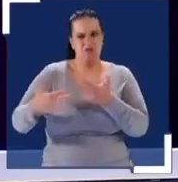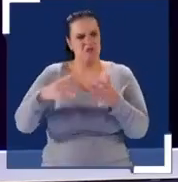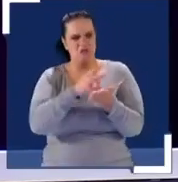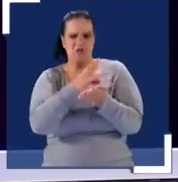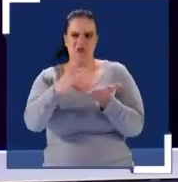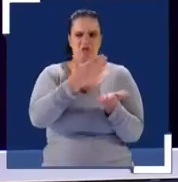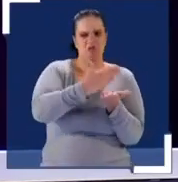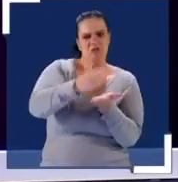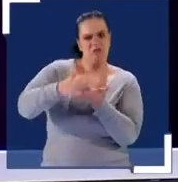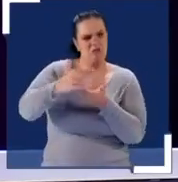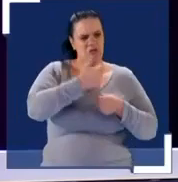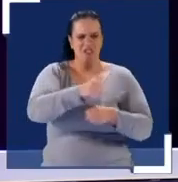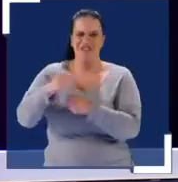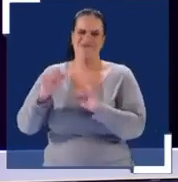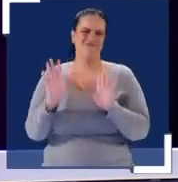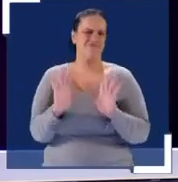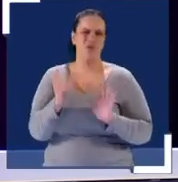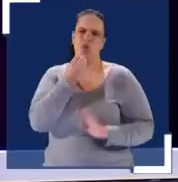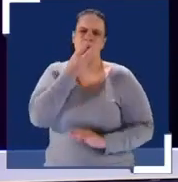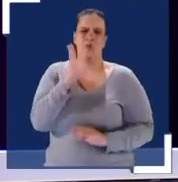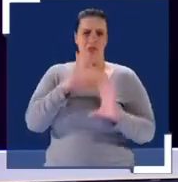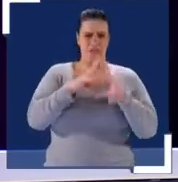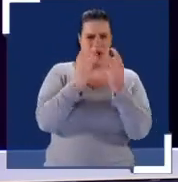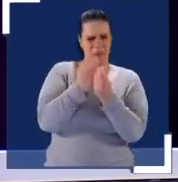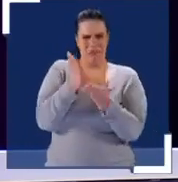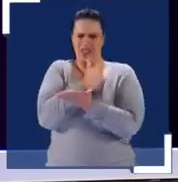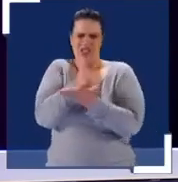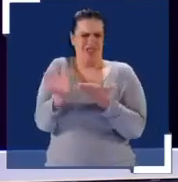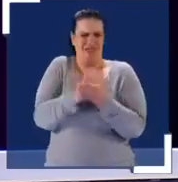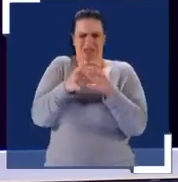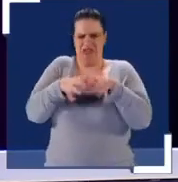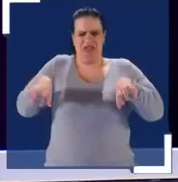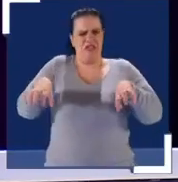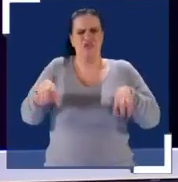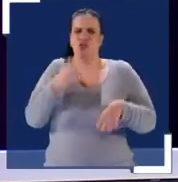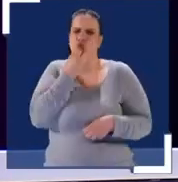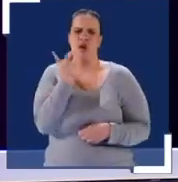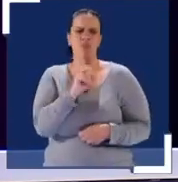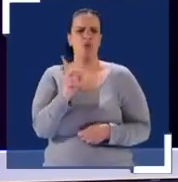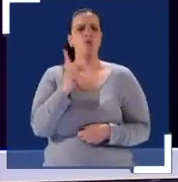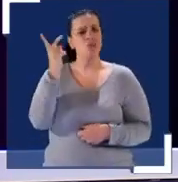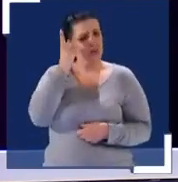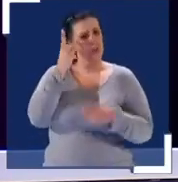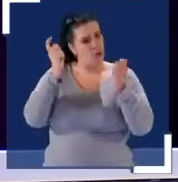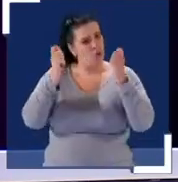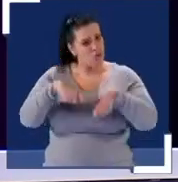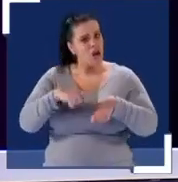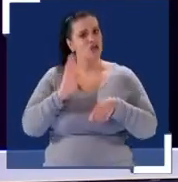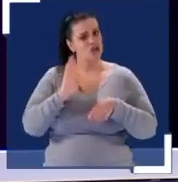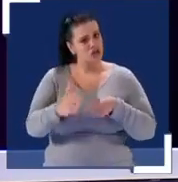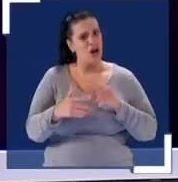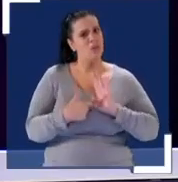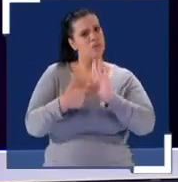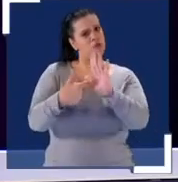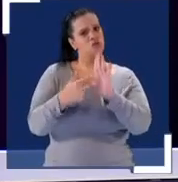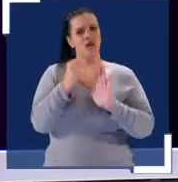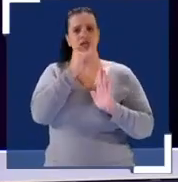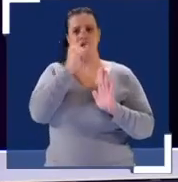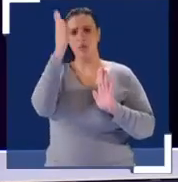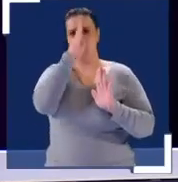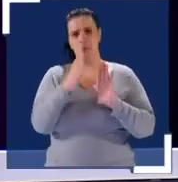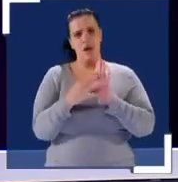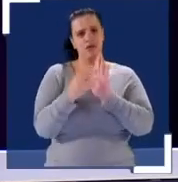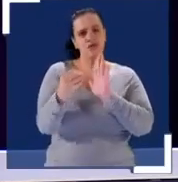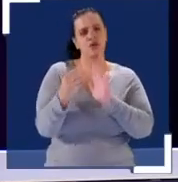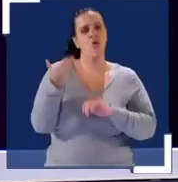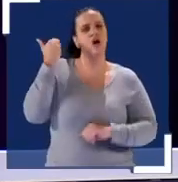pode dar um bom resultado, as famílias divididas. Nós temos tudo para fazer isso. São Paulo já orientou o Brasil em vários momentos diferentes. Foi